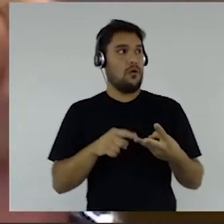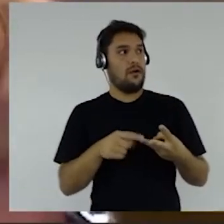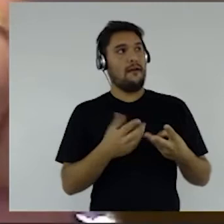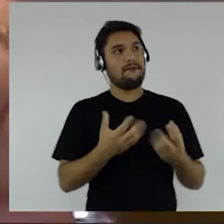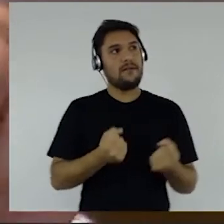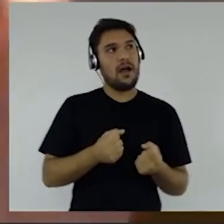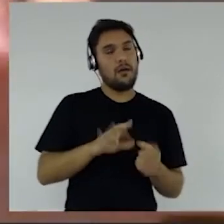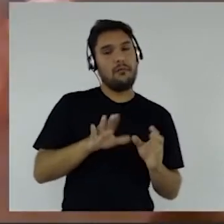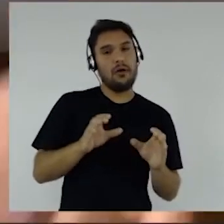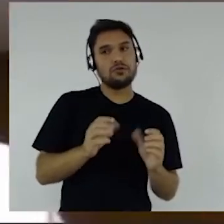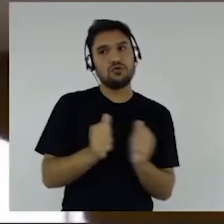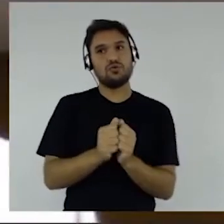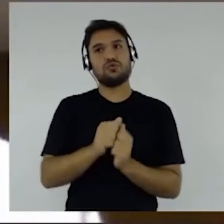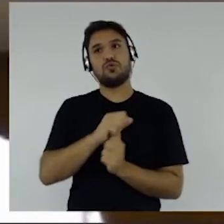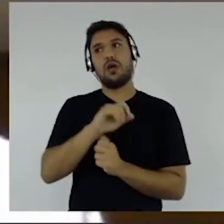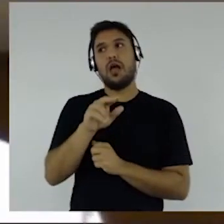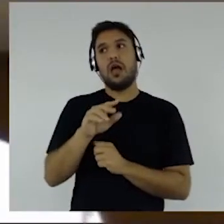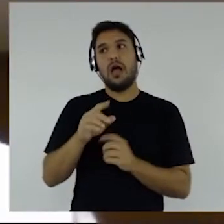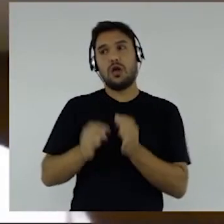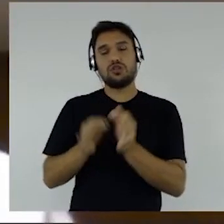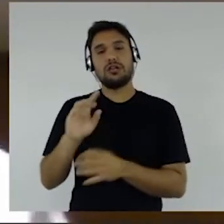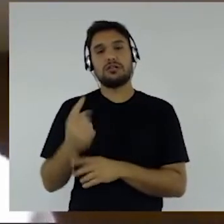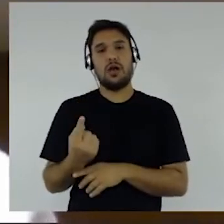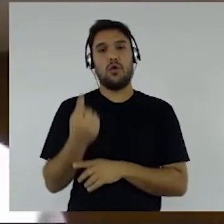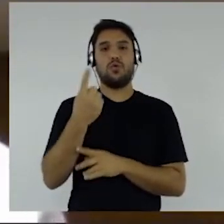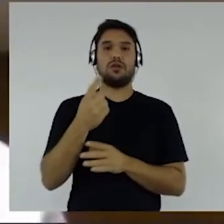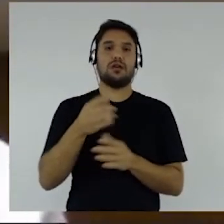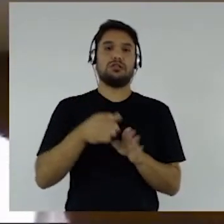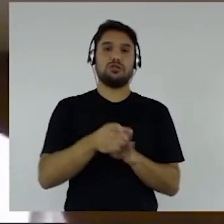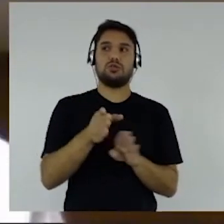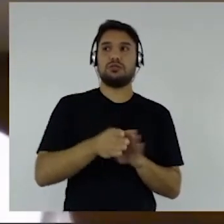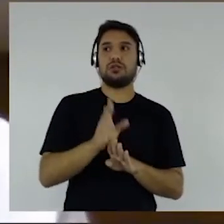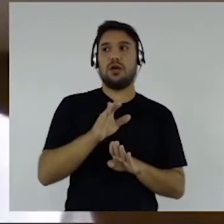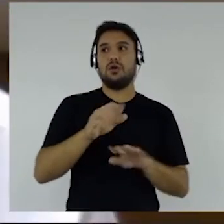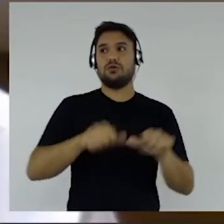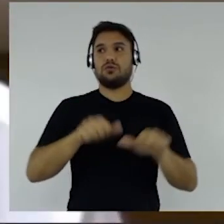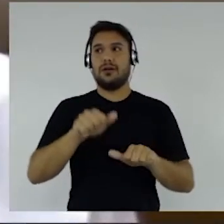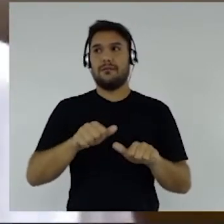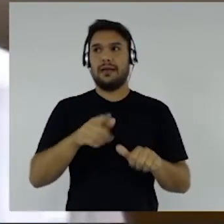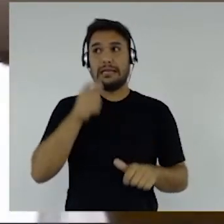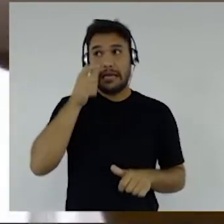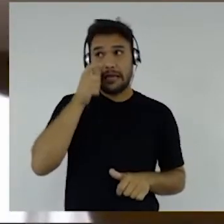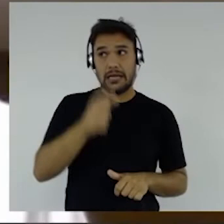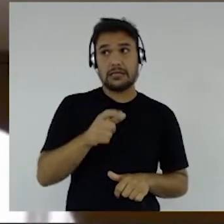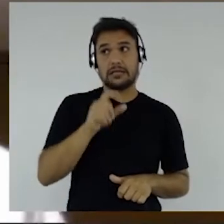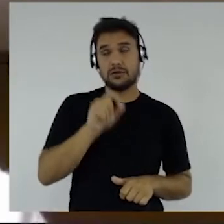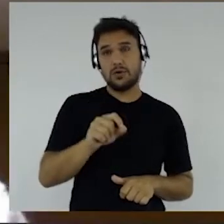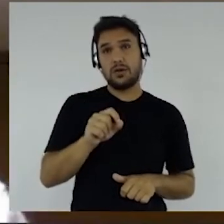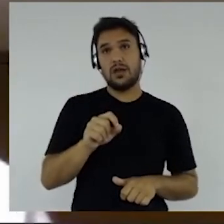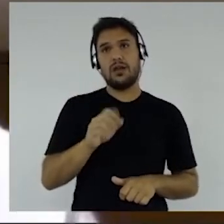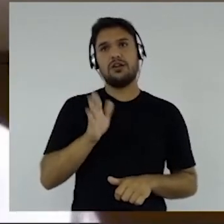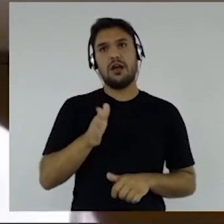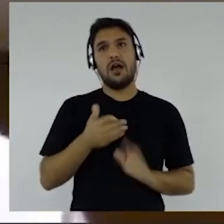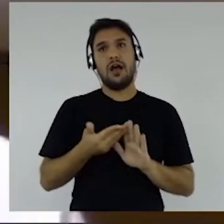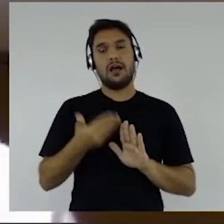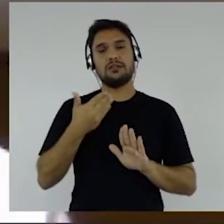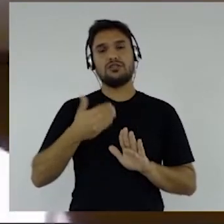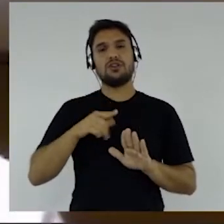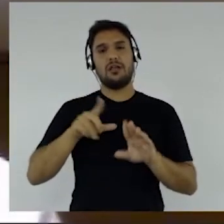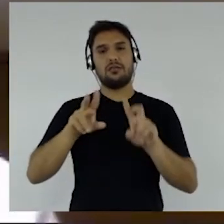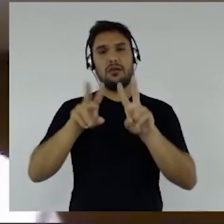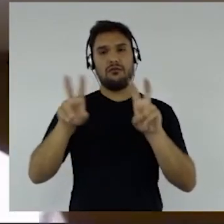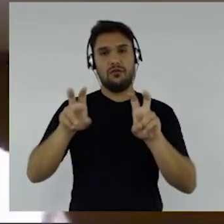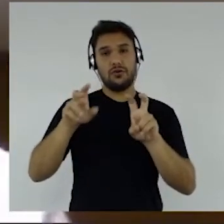vamos somar a audiência una de instrução e julgamento. Aliás, é até interessante, porque há um enunciado de